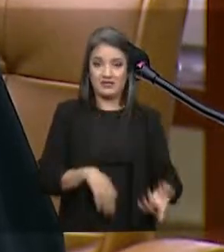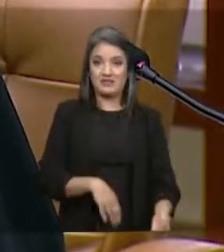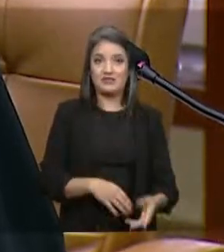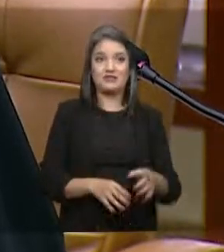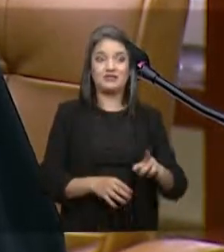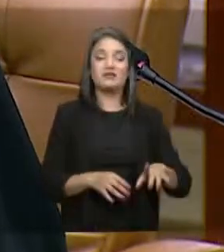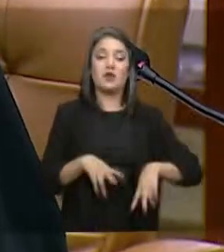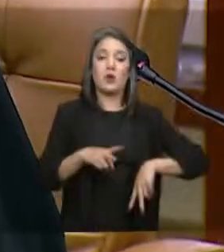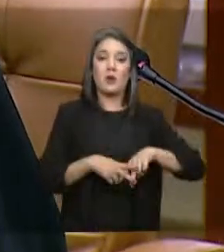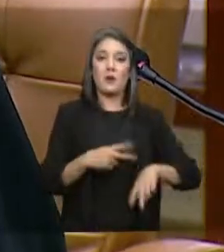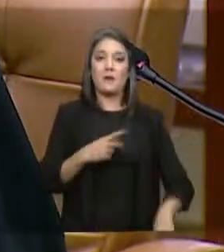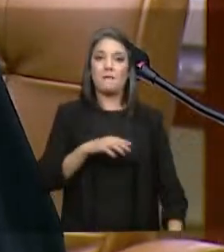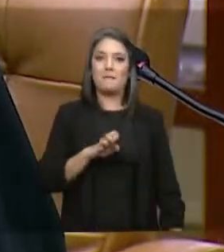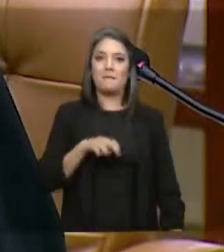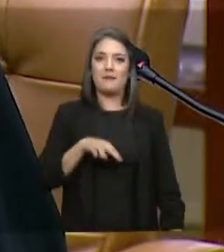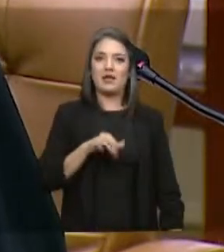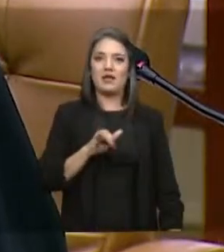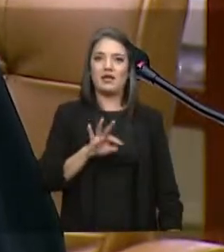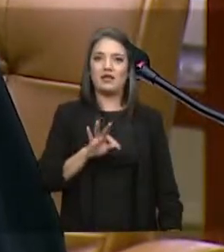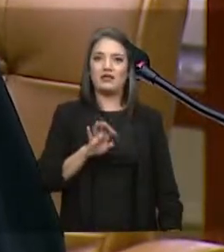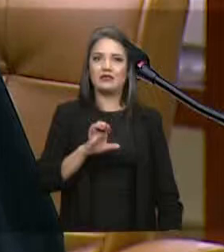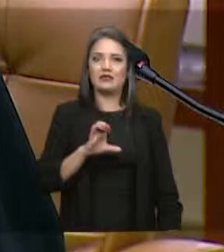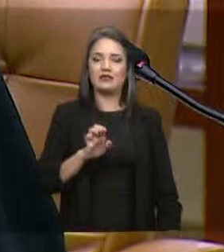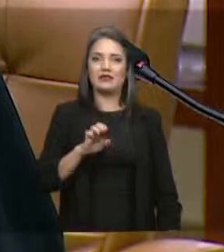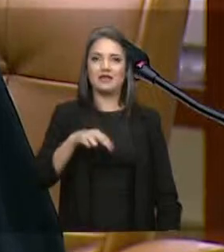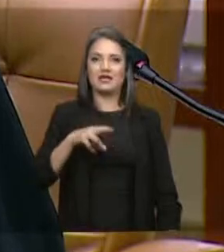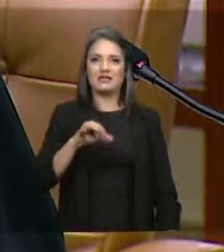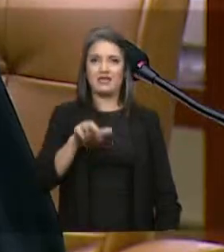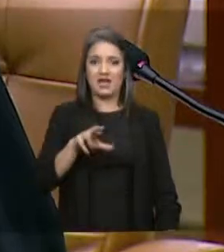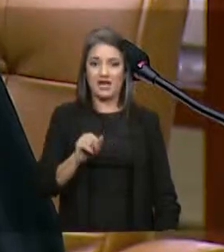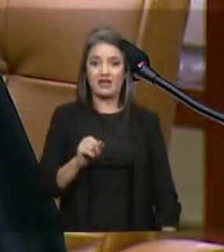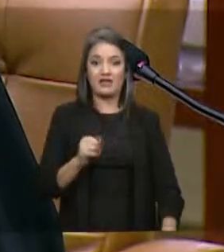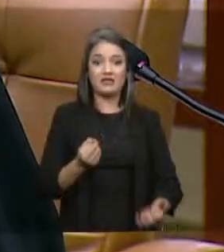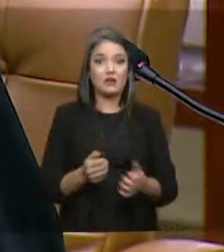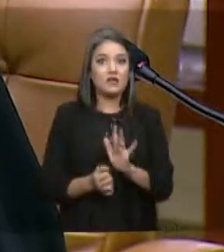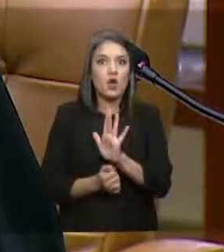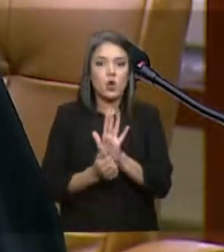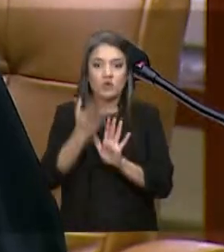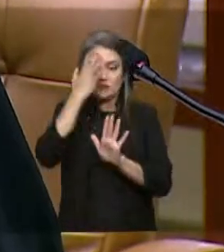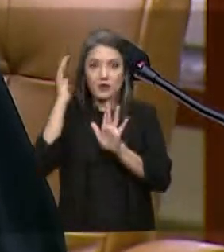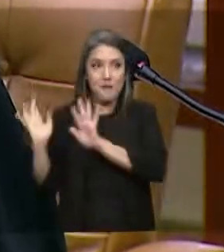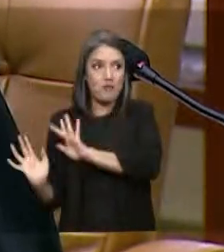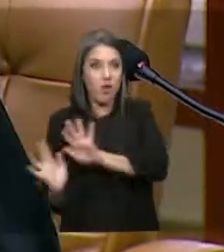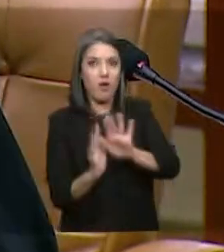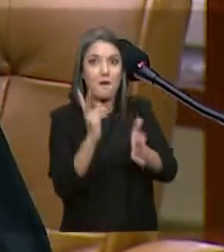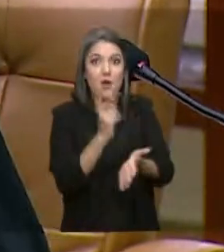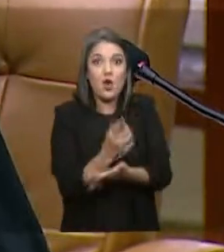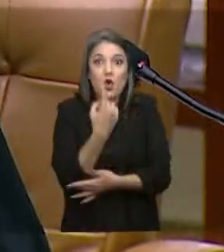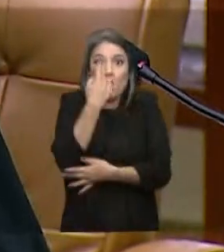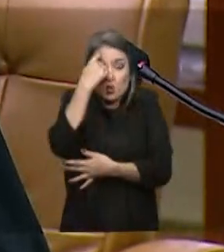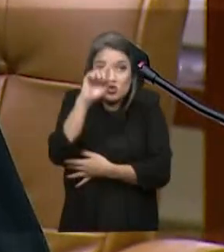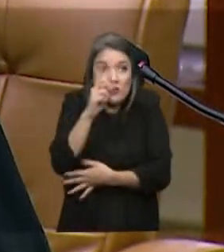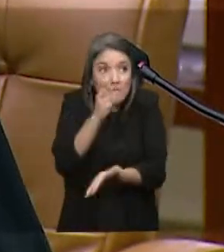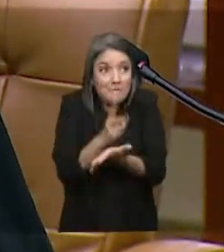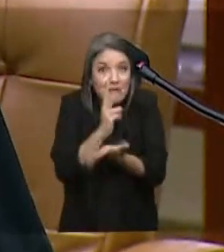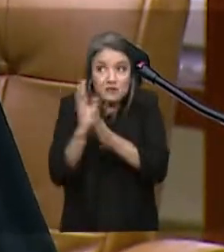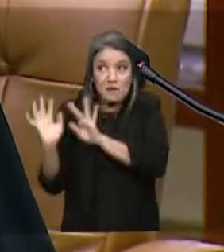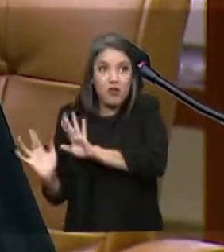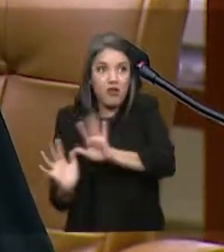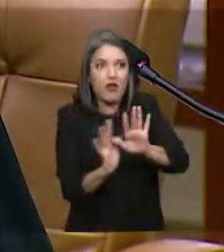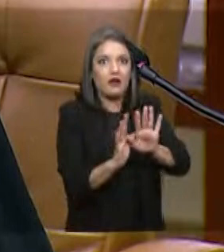lembrar que esse número de presos chegando no mesmo dia realmente é impactante para qualquer sistema